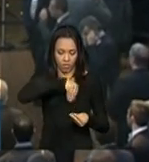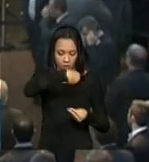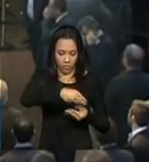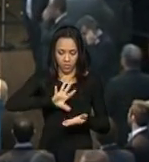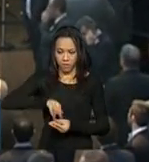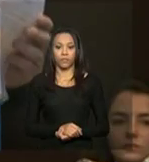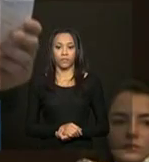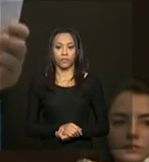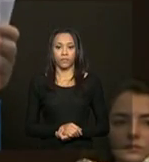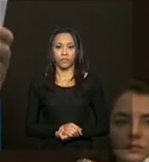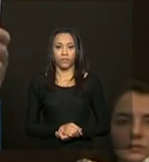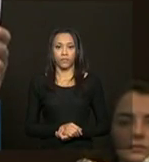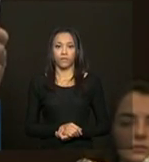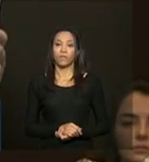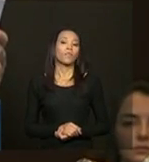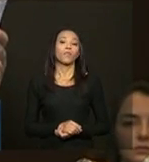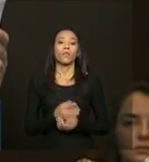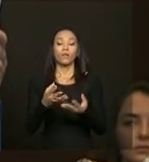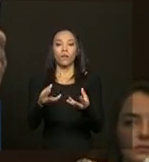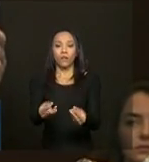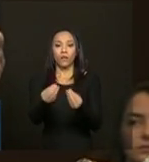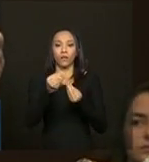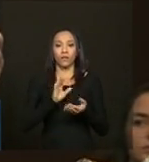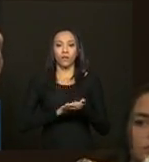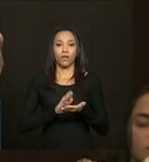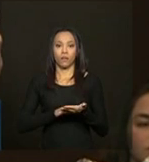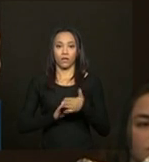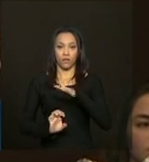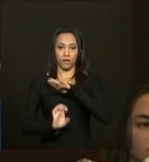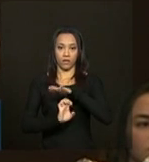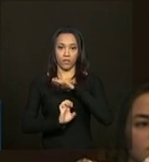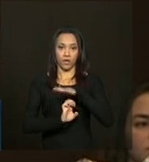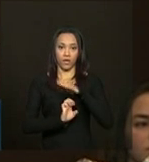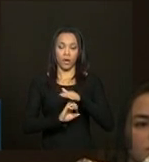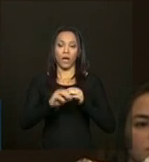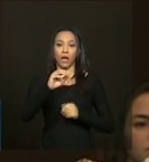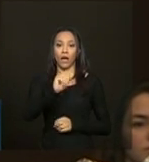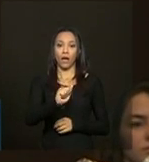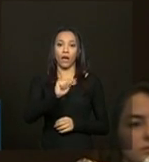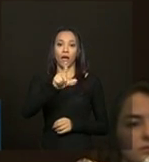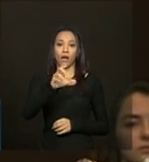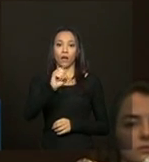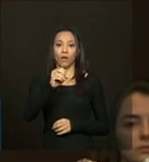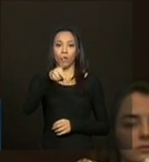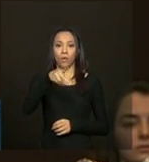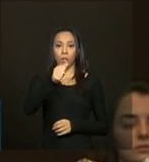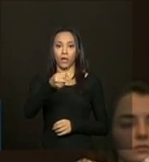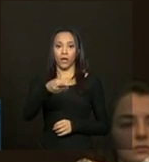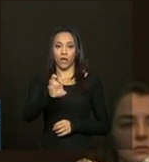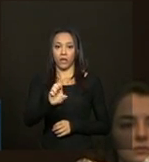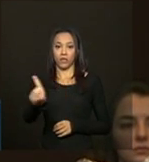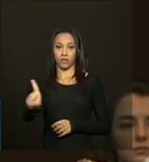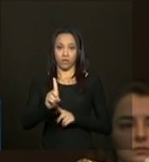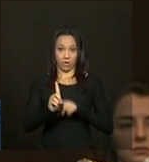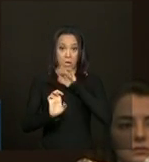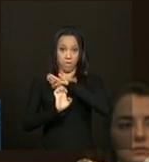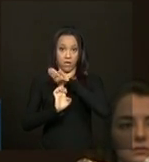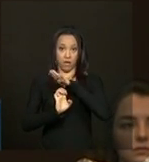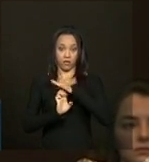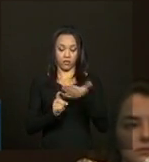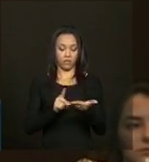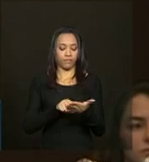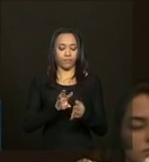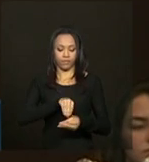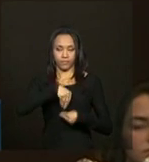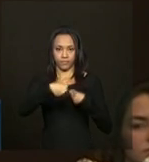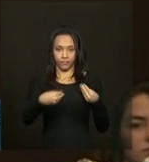dos mesmos. Proposta entregue pela proponente Alupar Investimento S.A., representado pela corretora Fator, declara